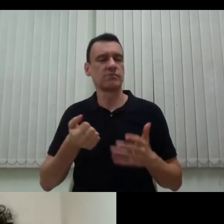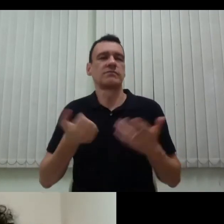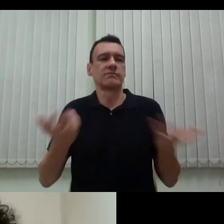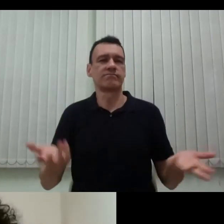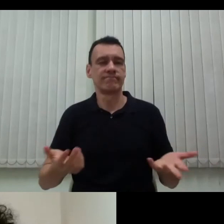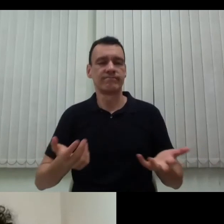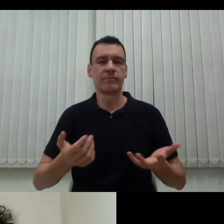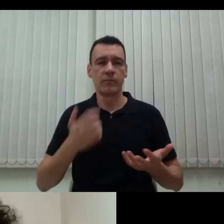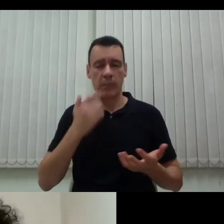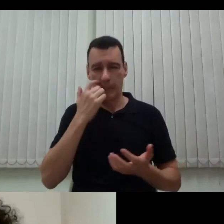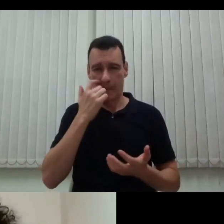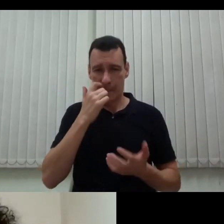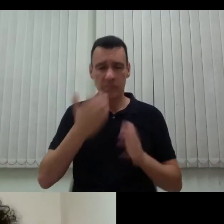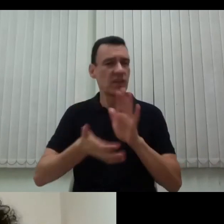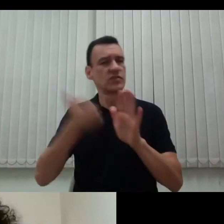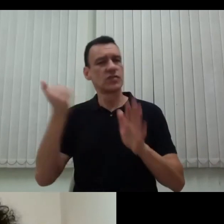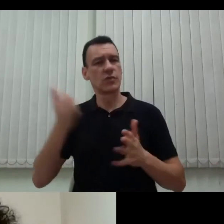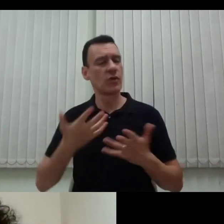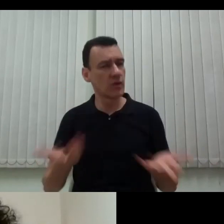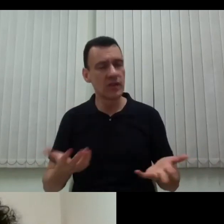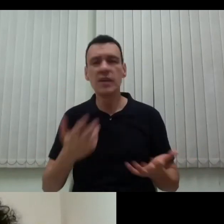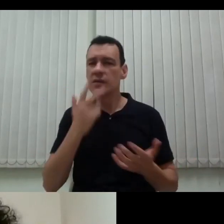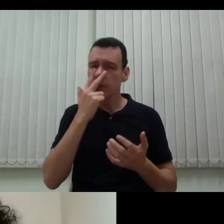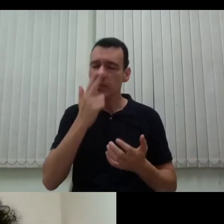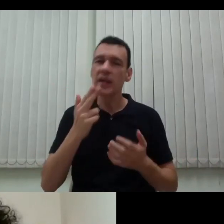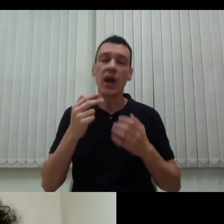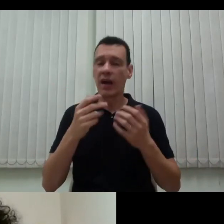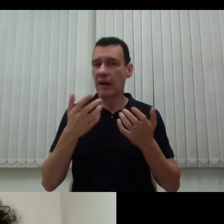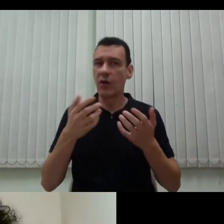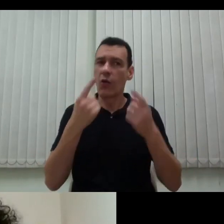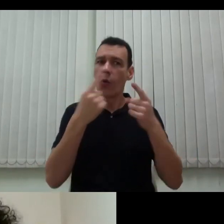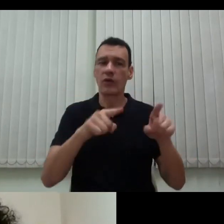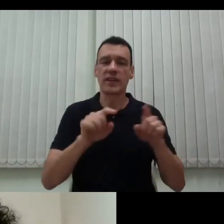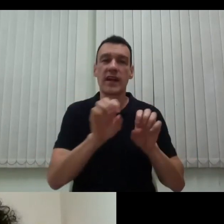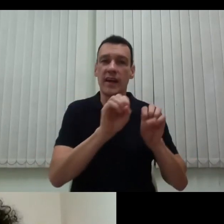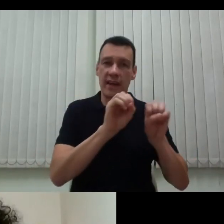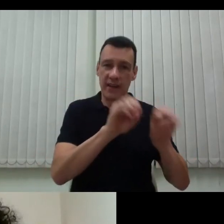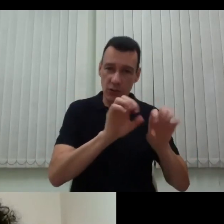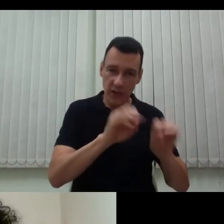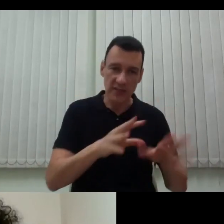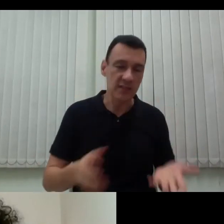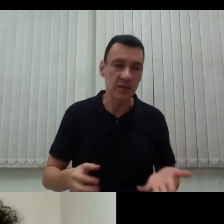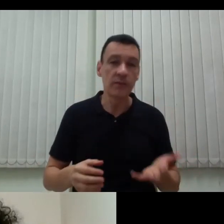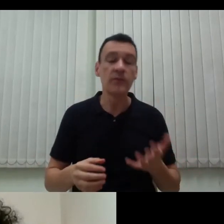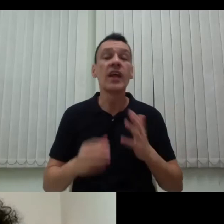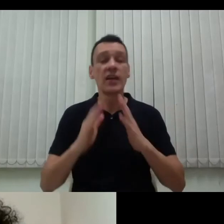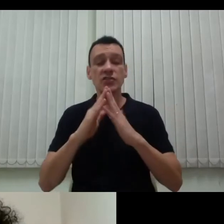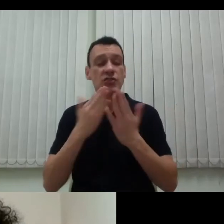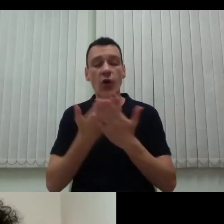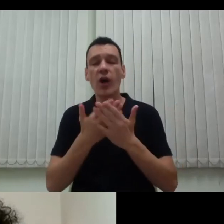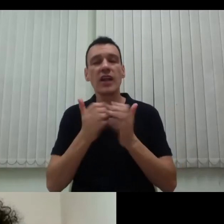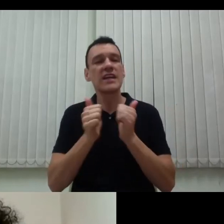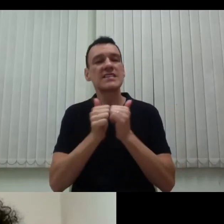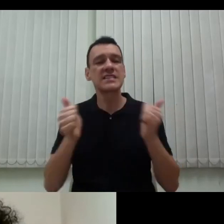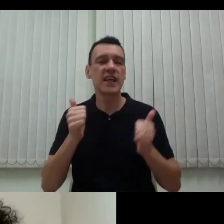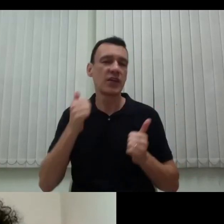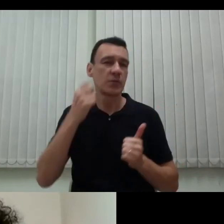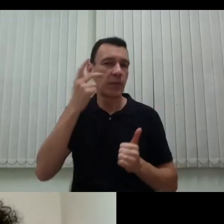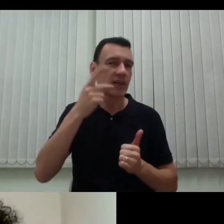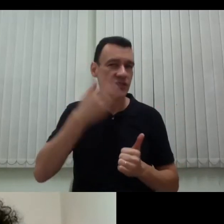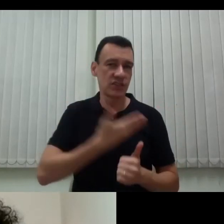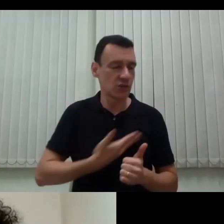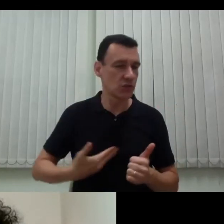gente tem visto no Brasil, o ataque à educação direto, a escola sem partido, que também tem afetado o debate que a gente